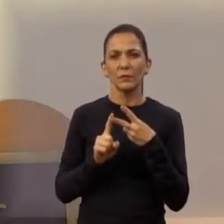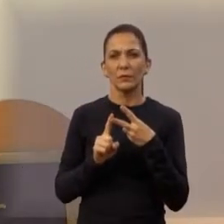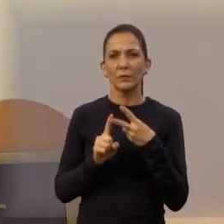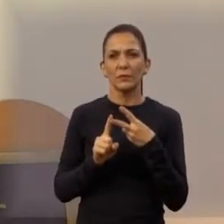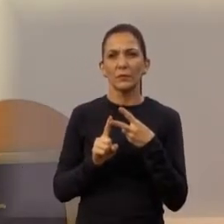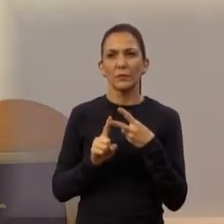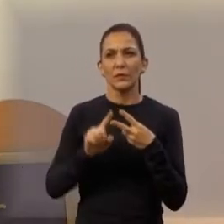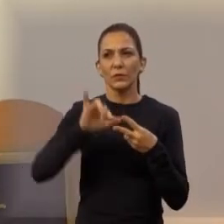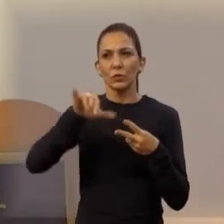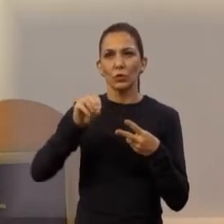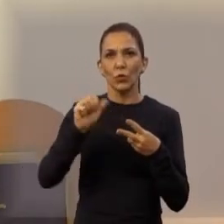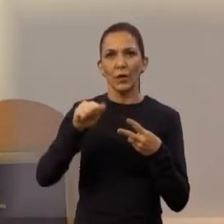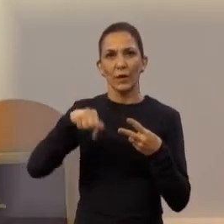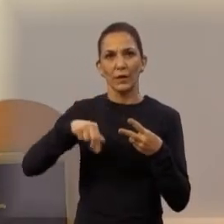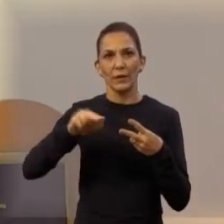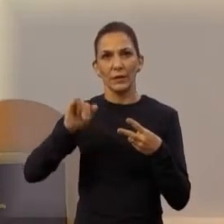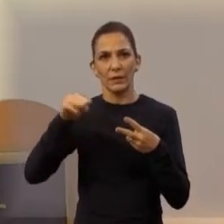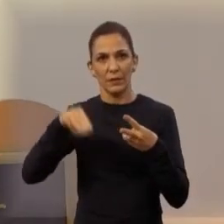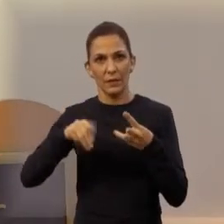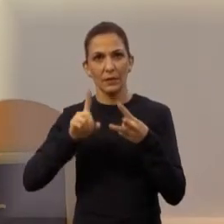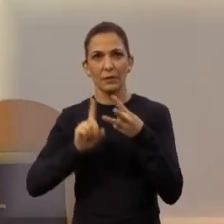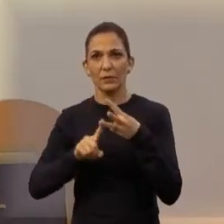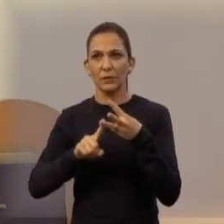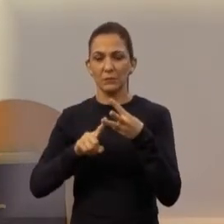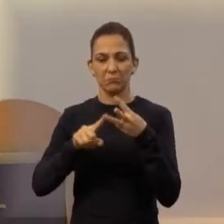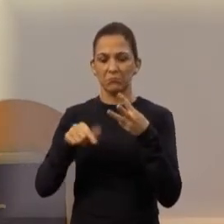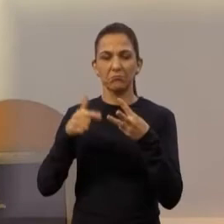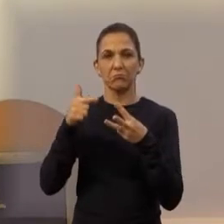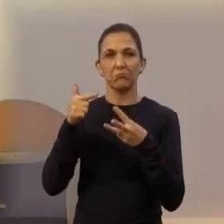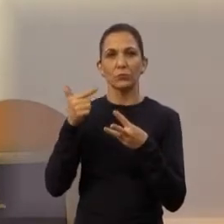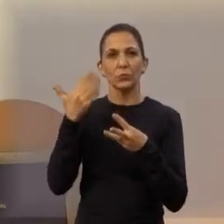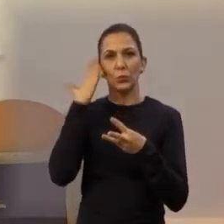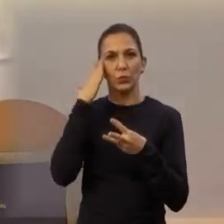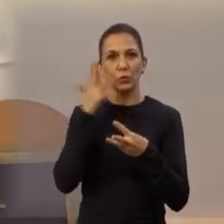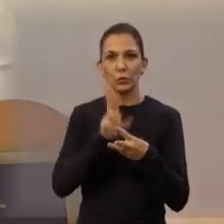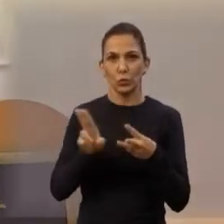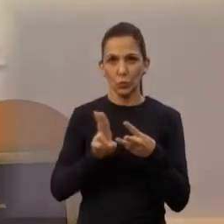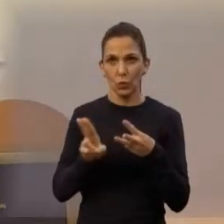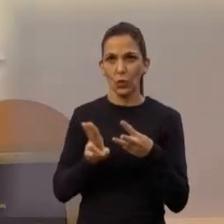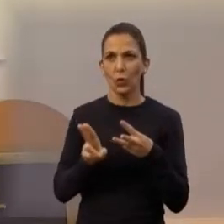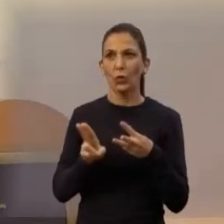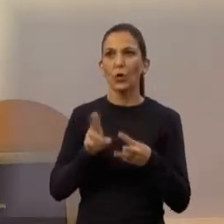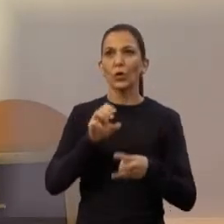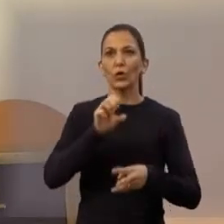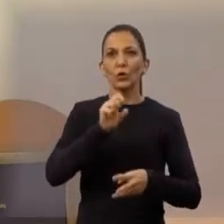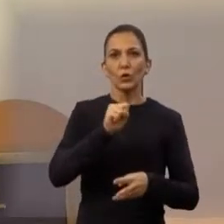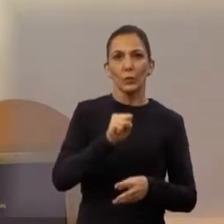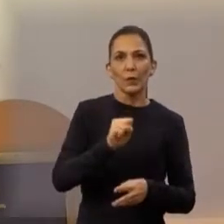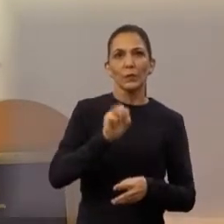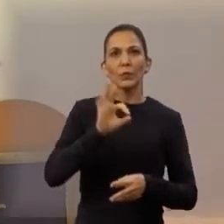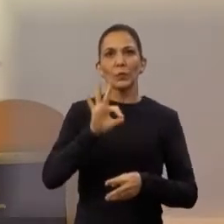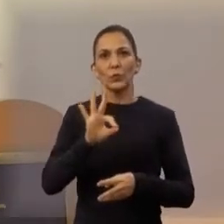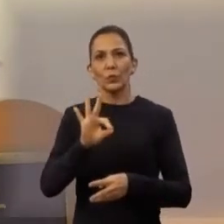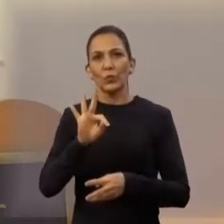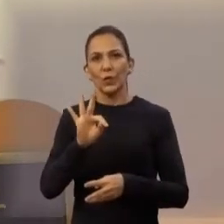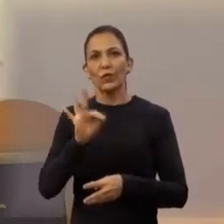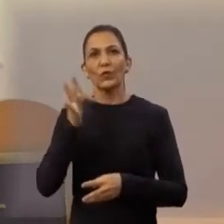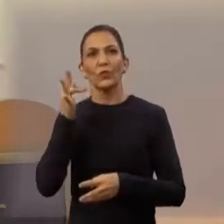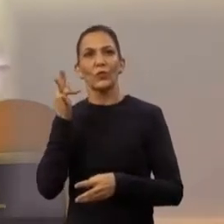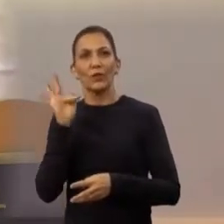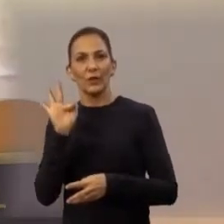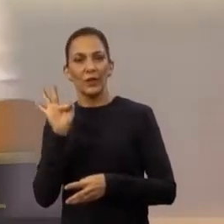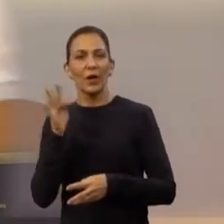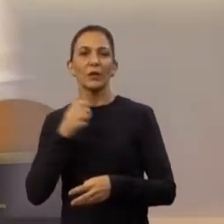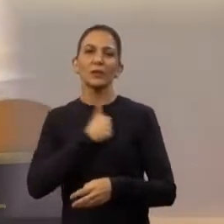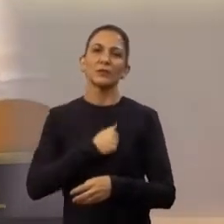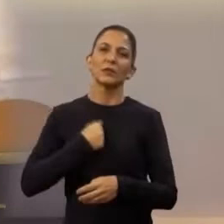e Joaquim Barbosa Que saudade do Supremo Tribunal Federal com essas pessoas gente hoje nós